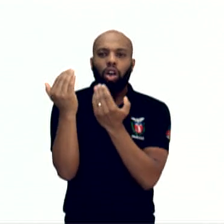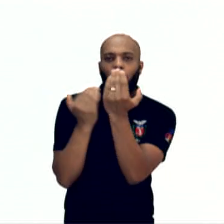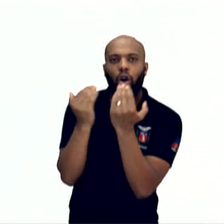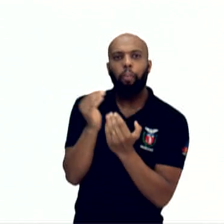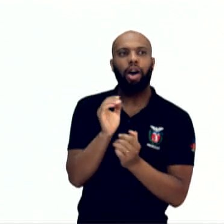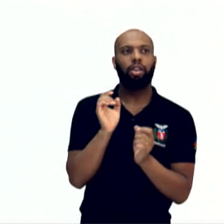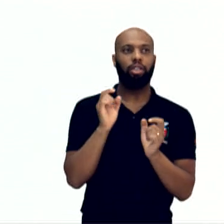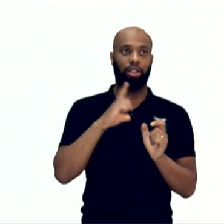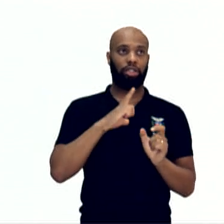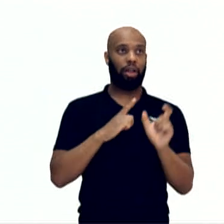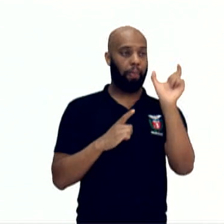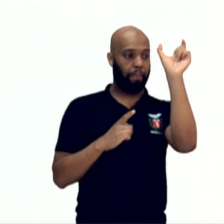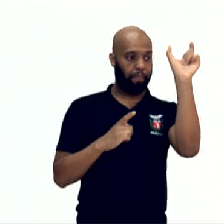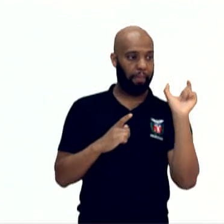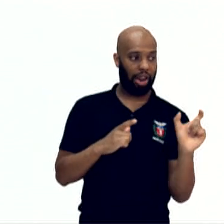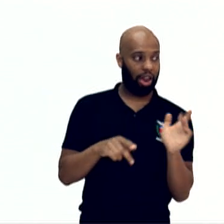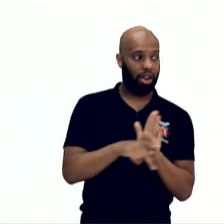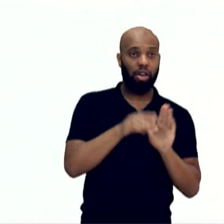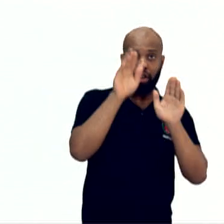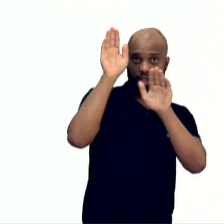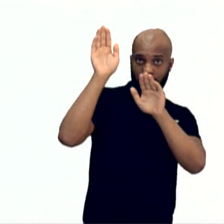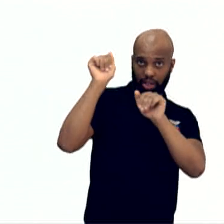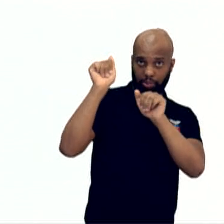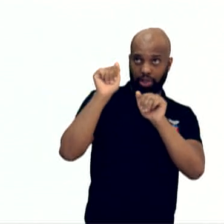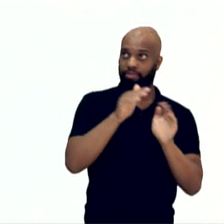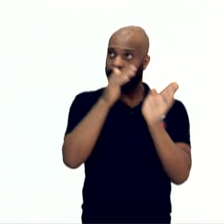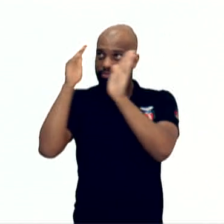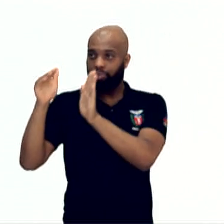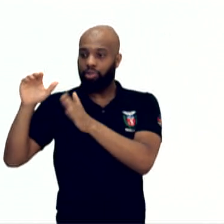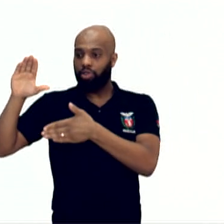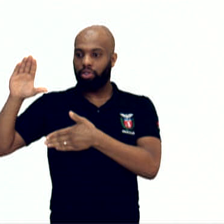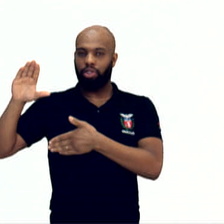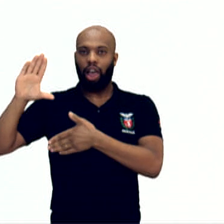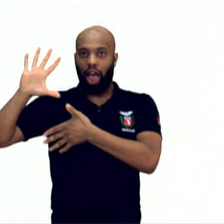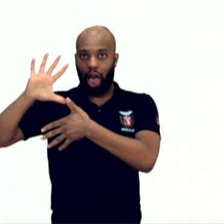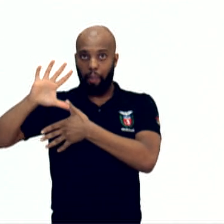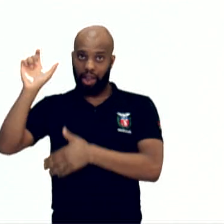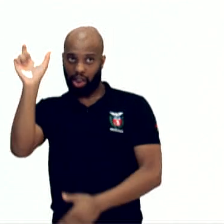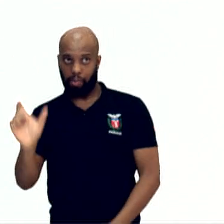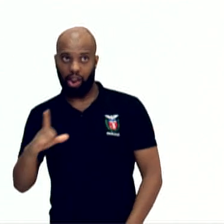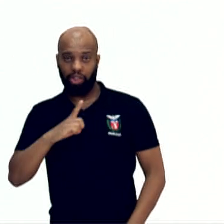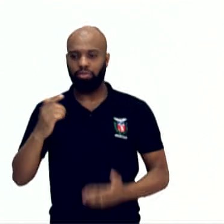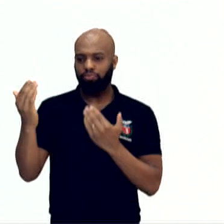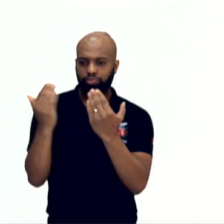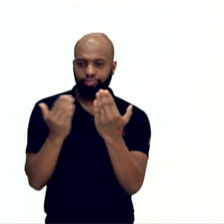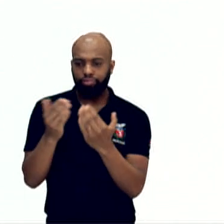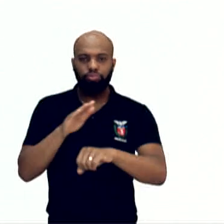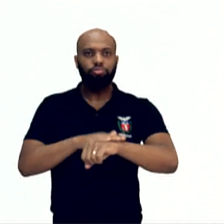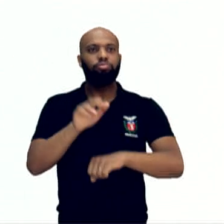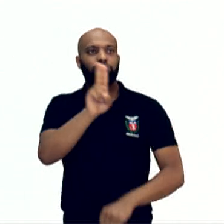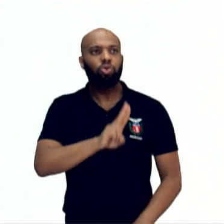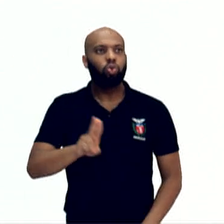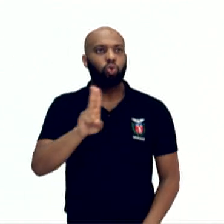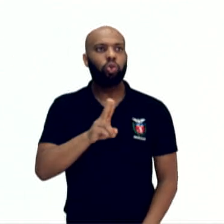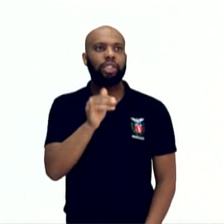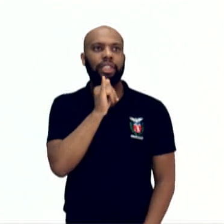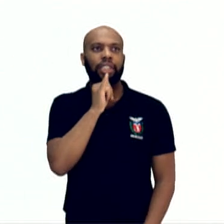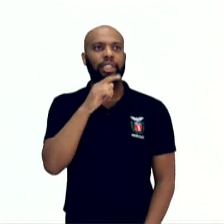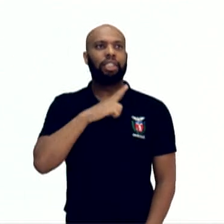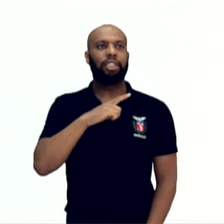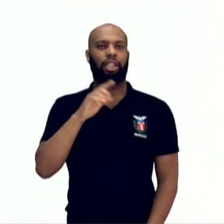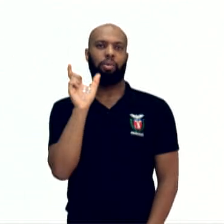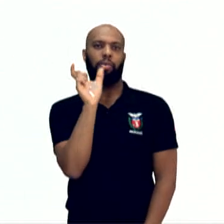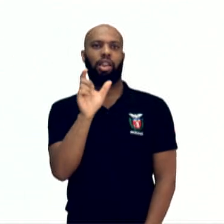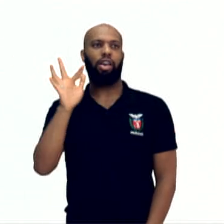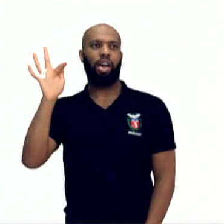palavras utilizadas na Espanha e na América e fazer as anotações necessárias aí. Por exemplo, Espanha usa mais a palavra gafas e